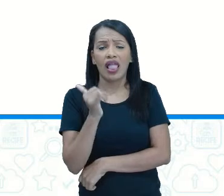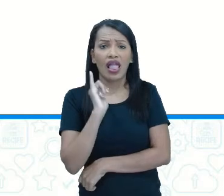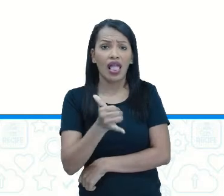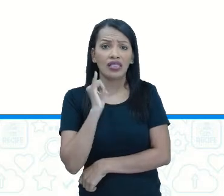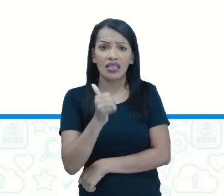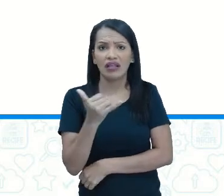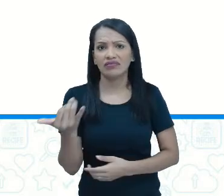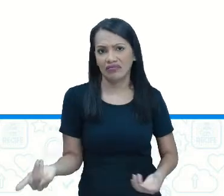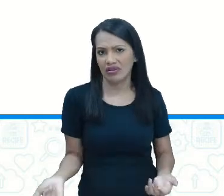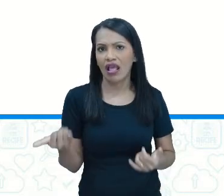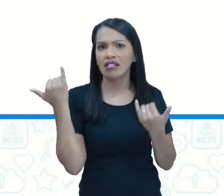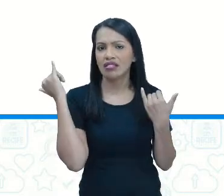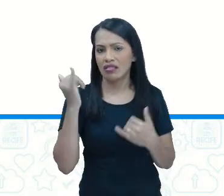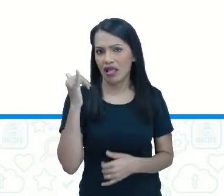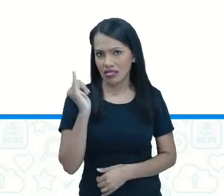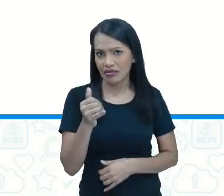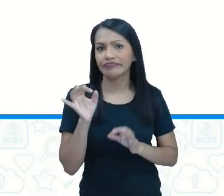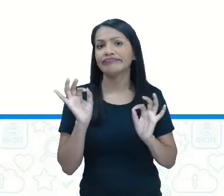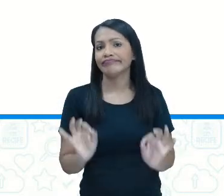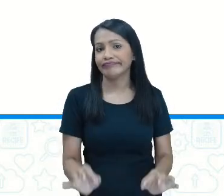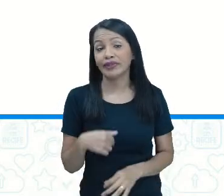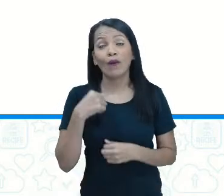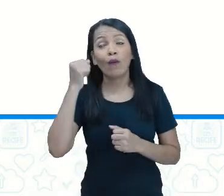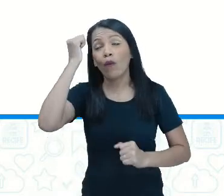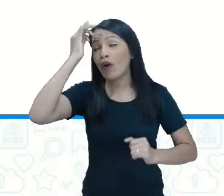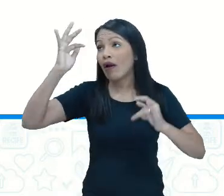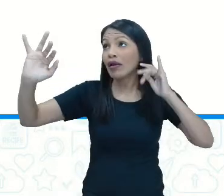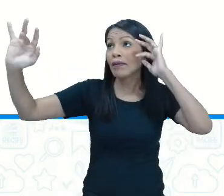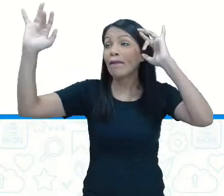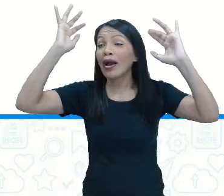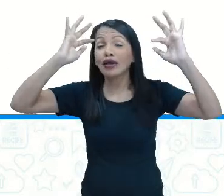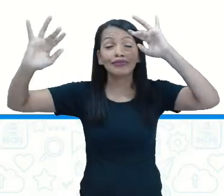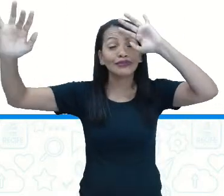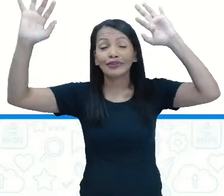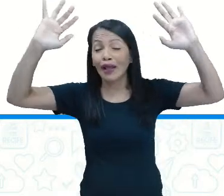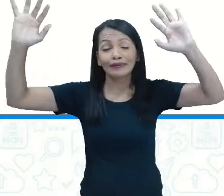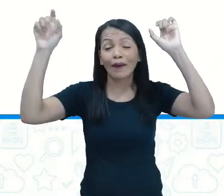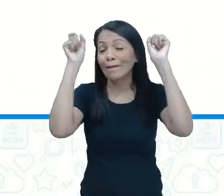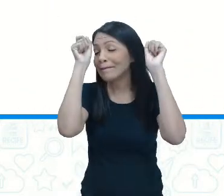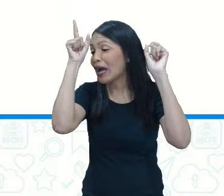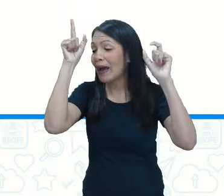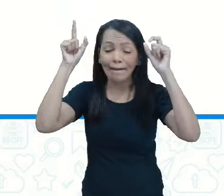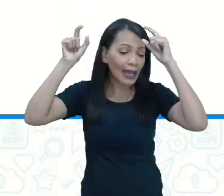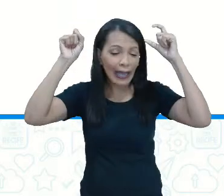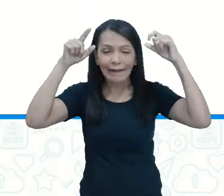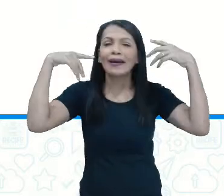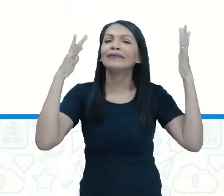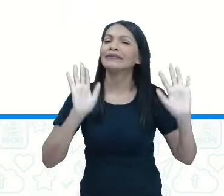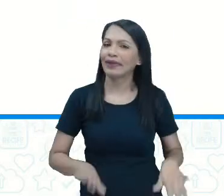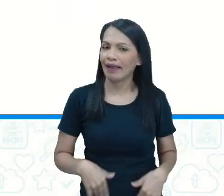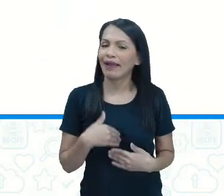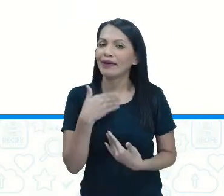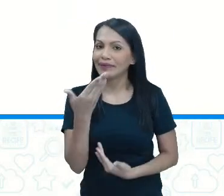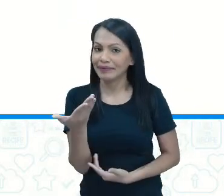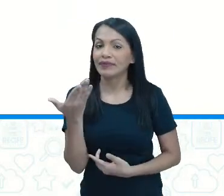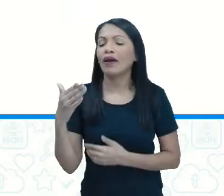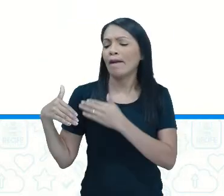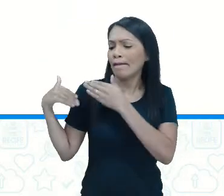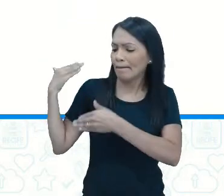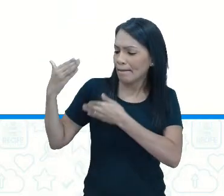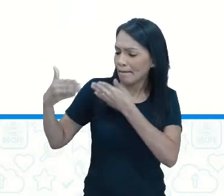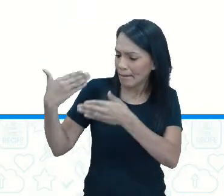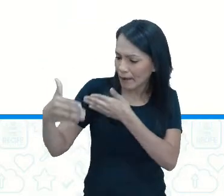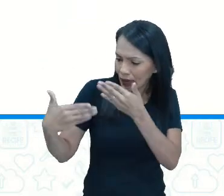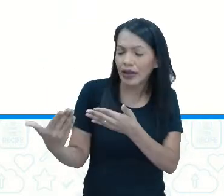a imaginação aí desse povo fluía, não é verdade? Então, é de cunho popular que é transmitida principalmente